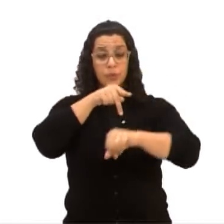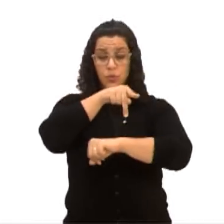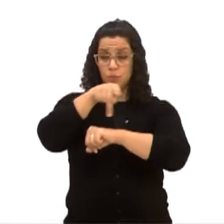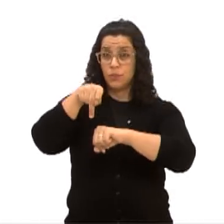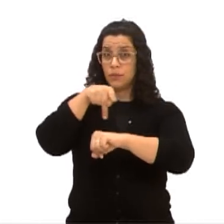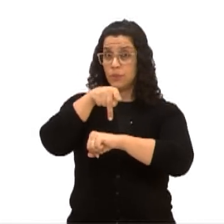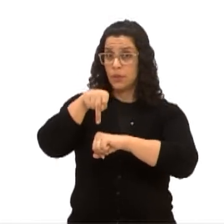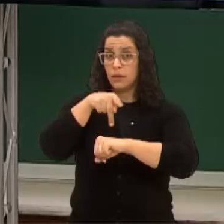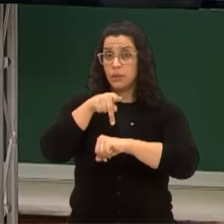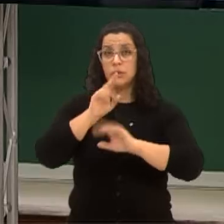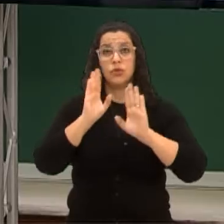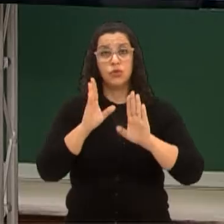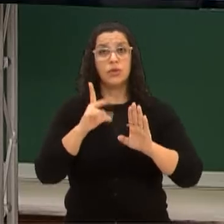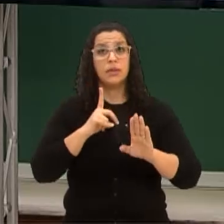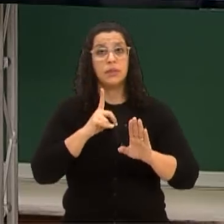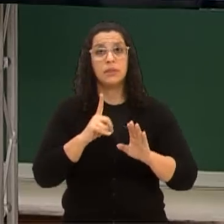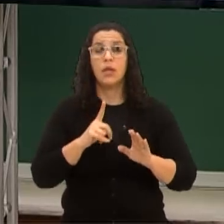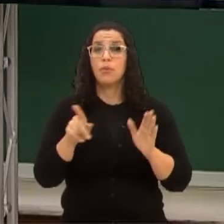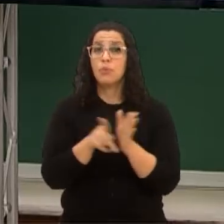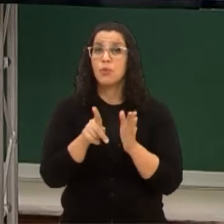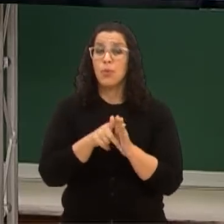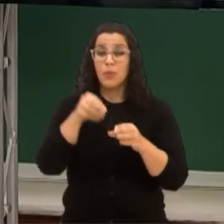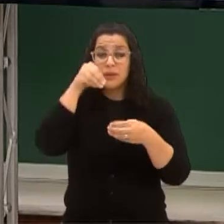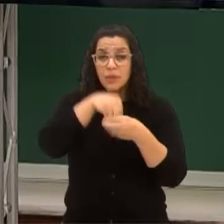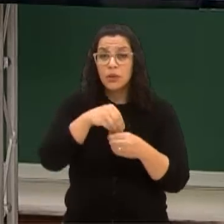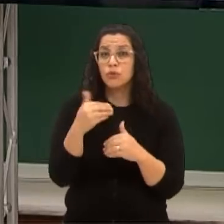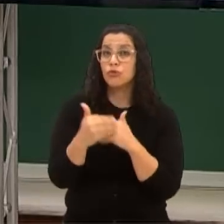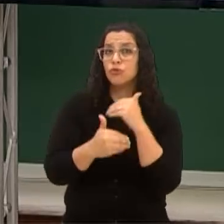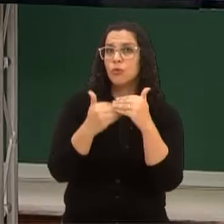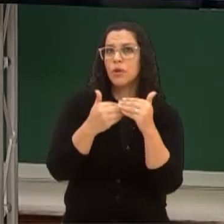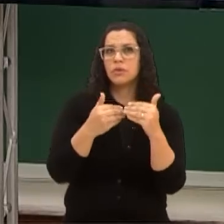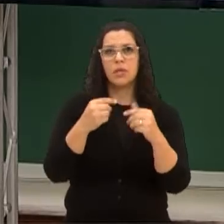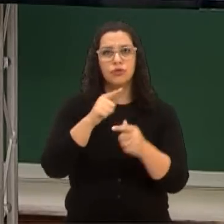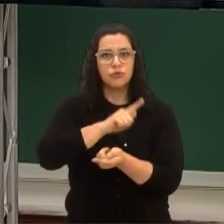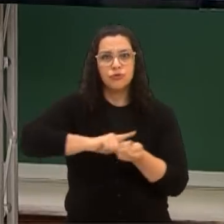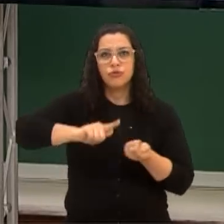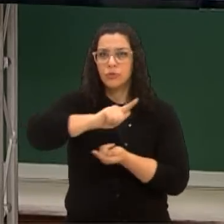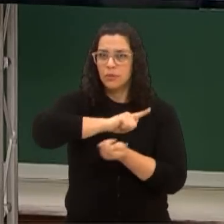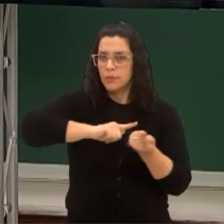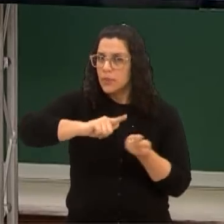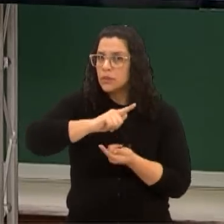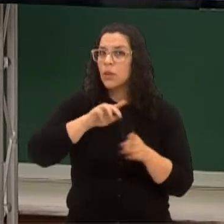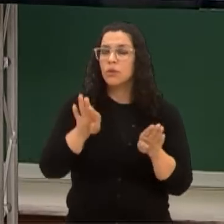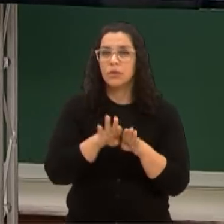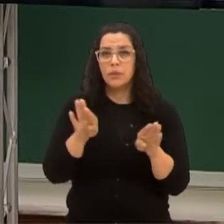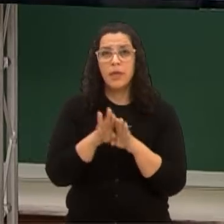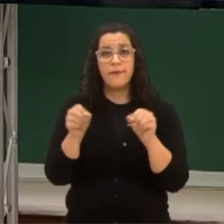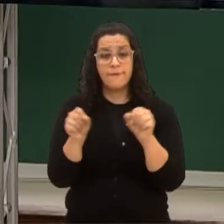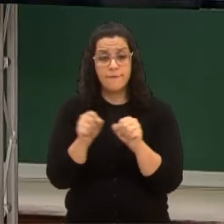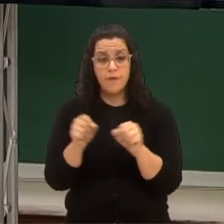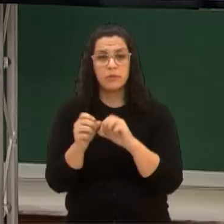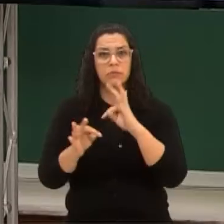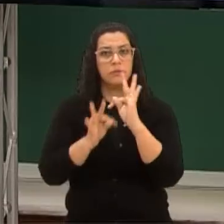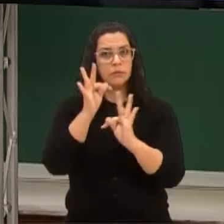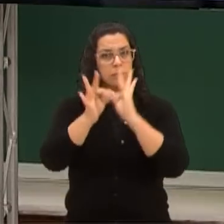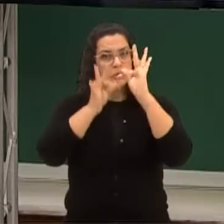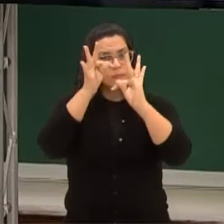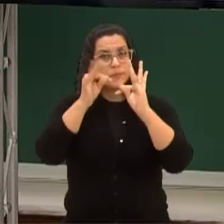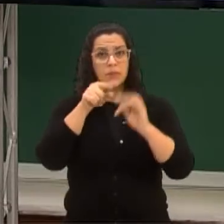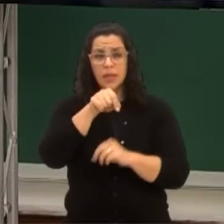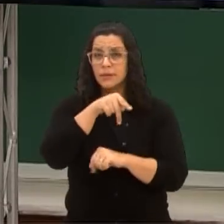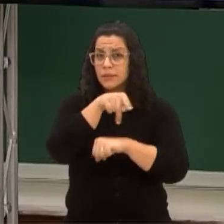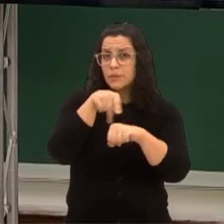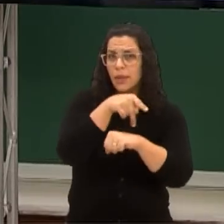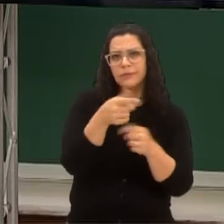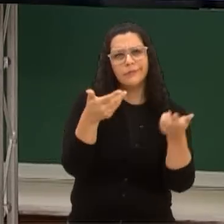países que estão incluídos nesse processo e que produzem tecnologia, eles